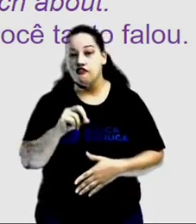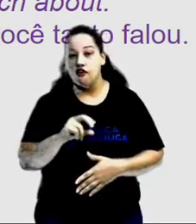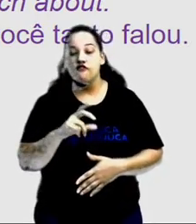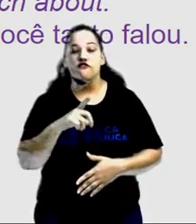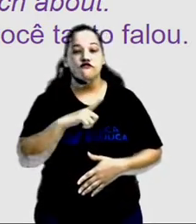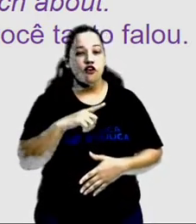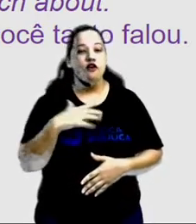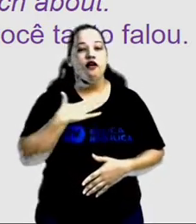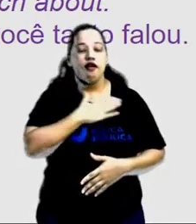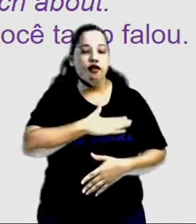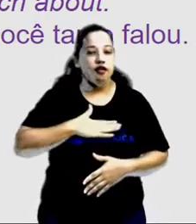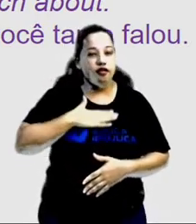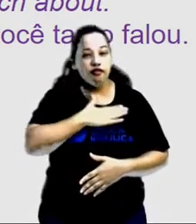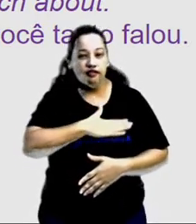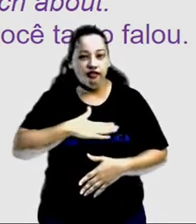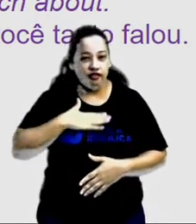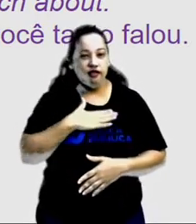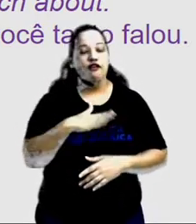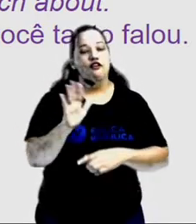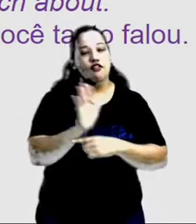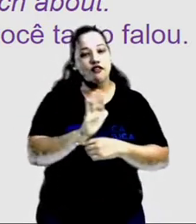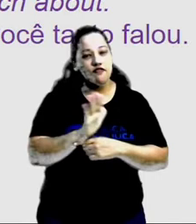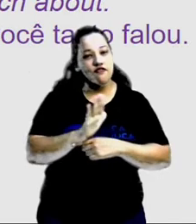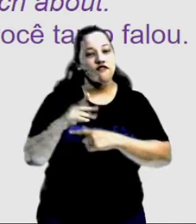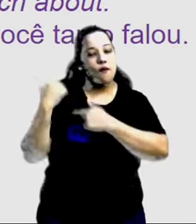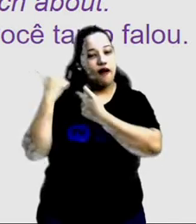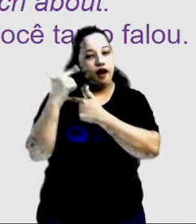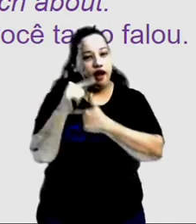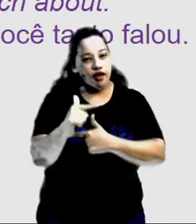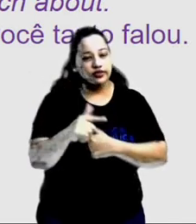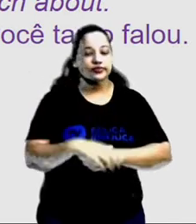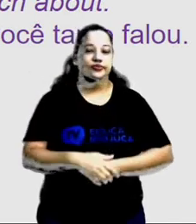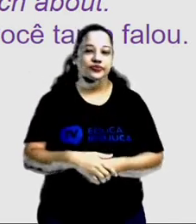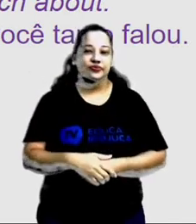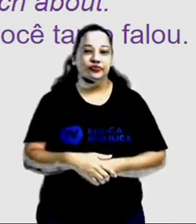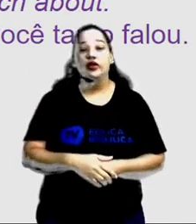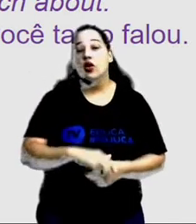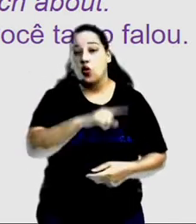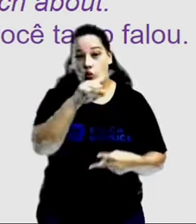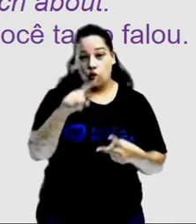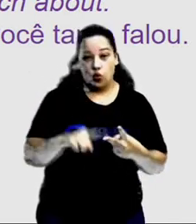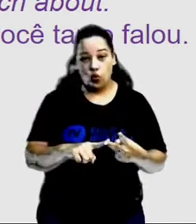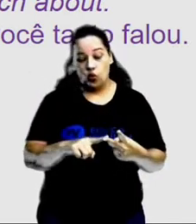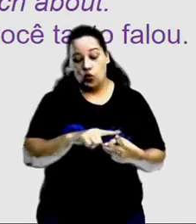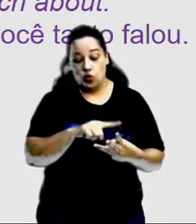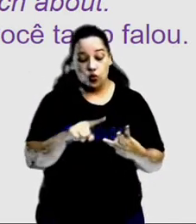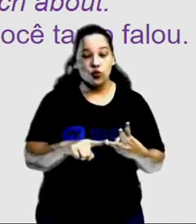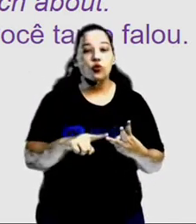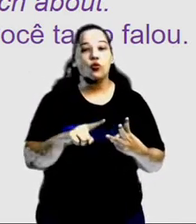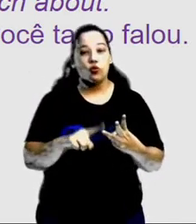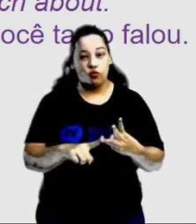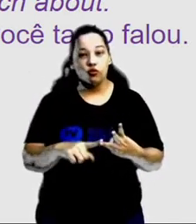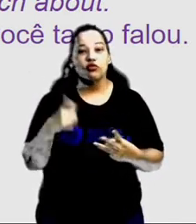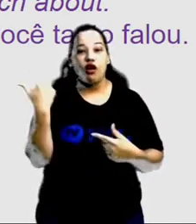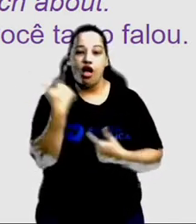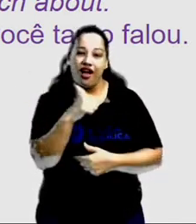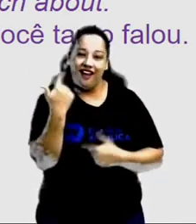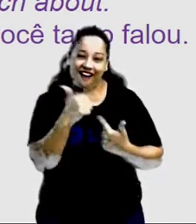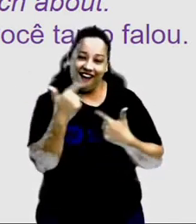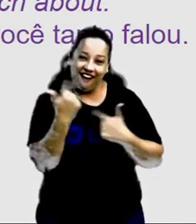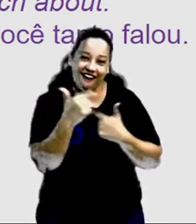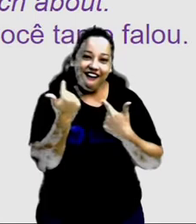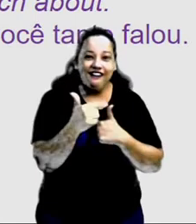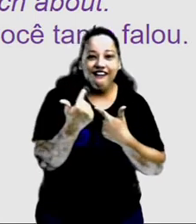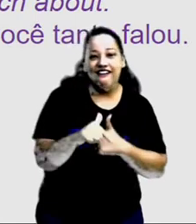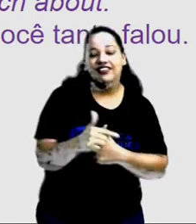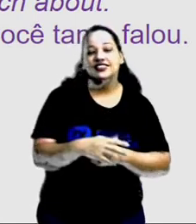filmes clássicos. Comedy, que também eu gosto bastante, que são os filmes de comédia. Então eu